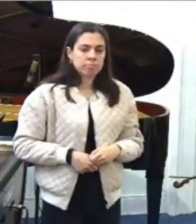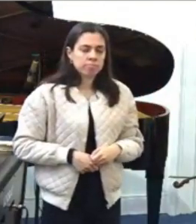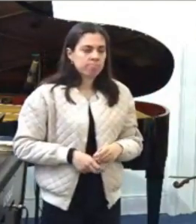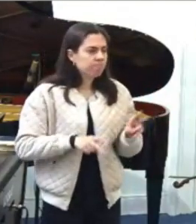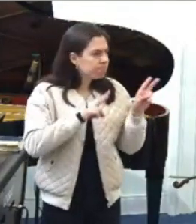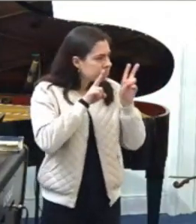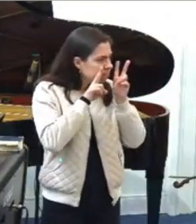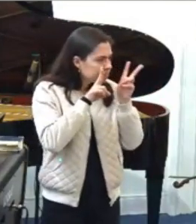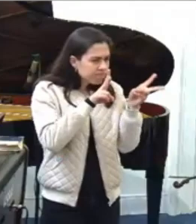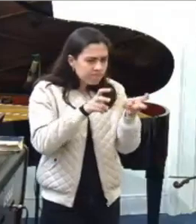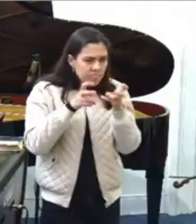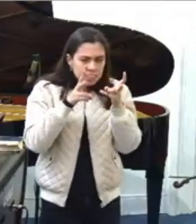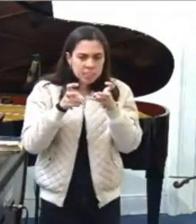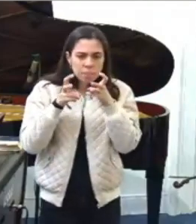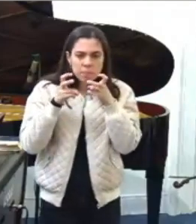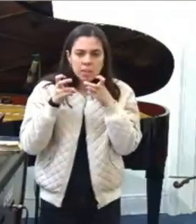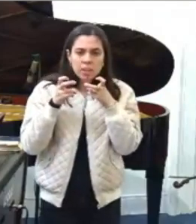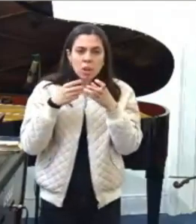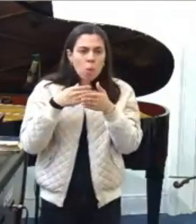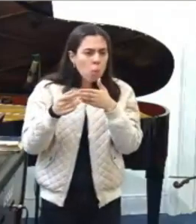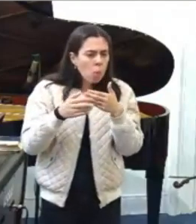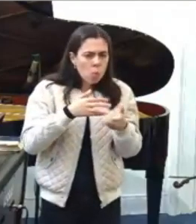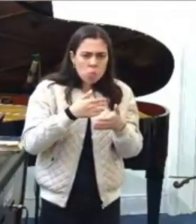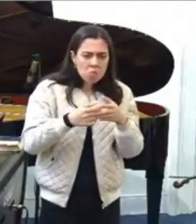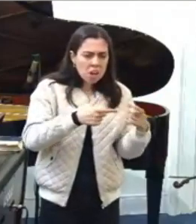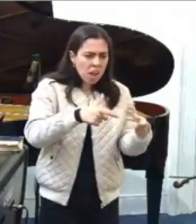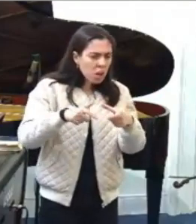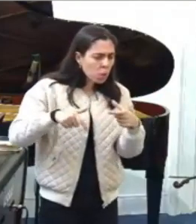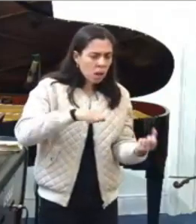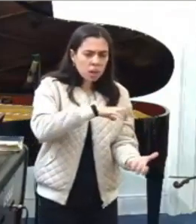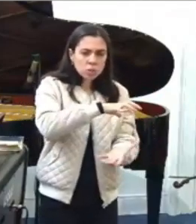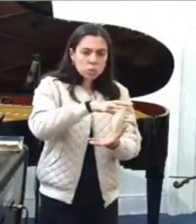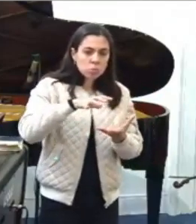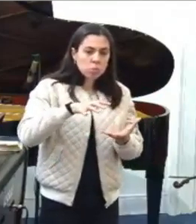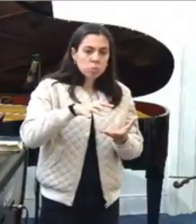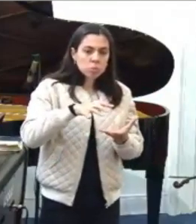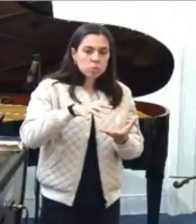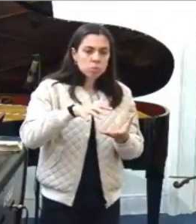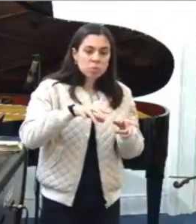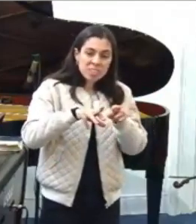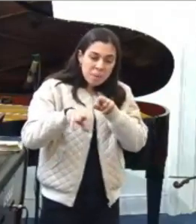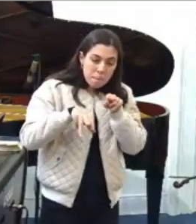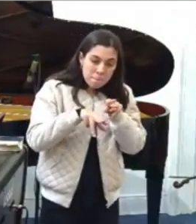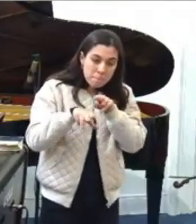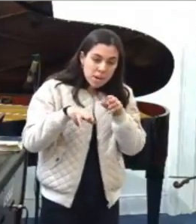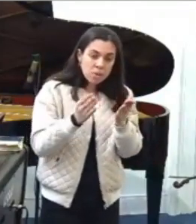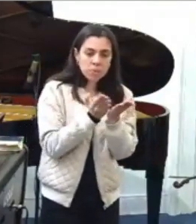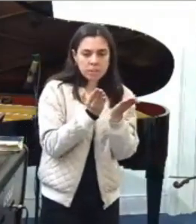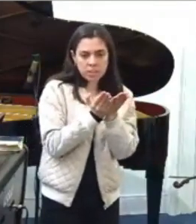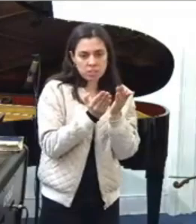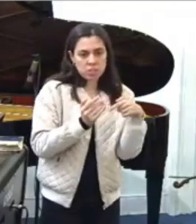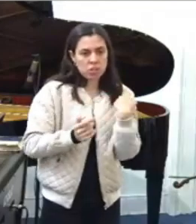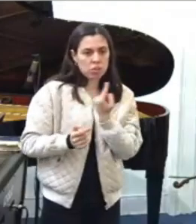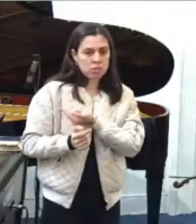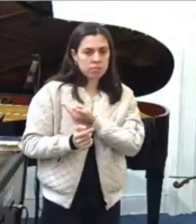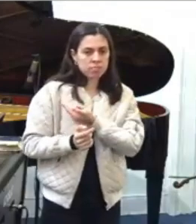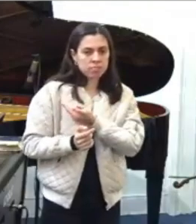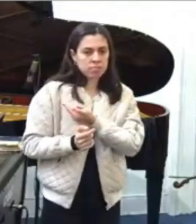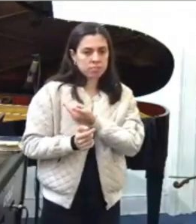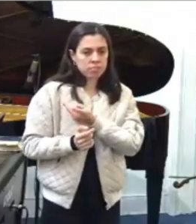como parte do nosso corpo. E se uma parte é ferida, se uma parte é atacada, nós sofremos